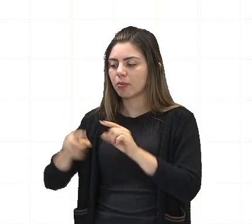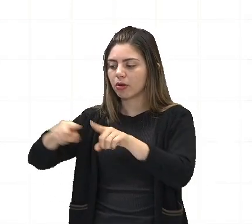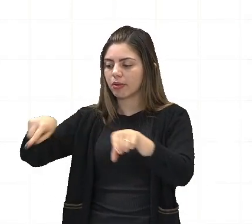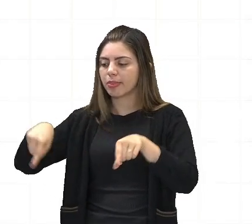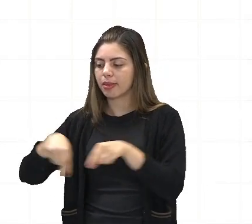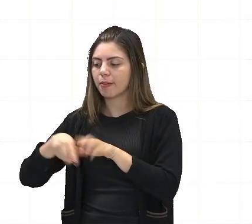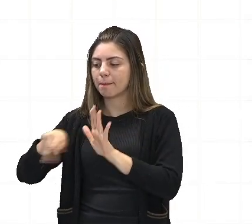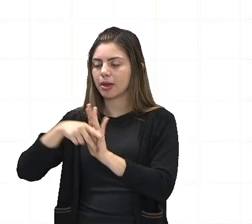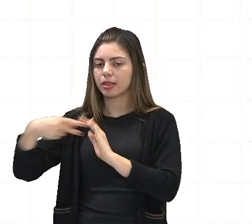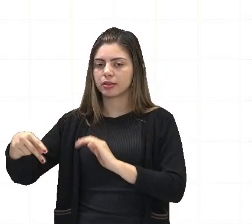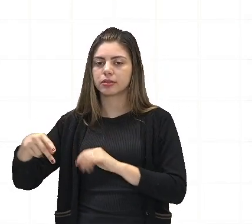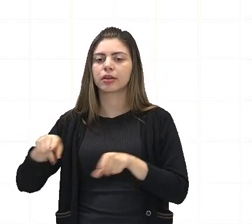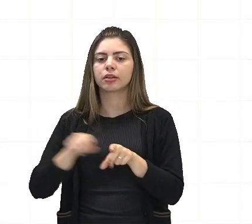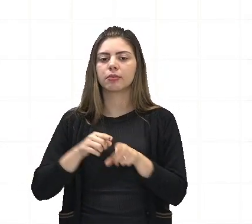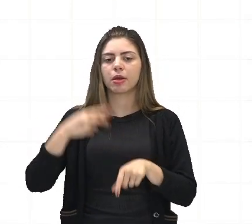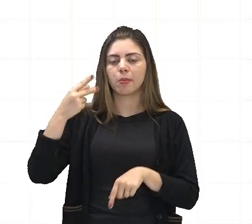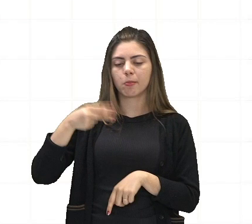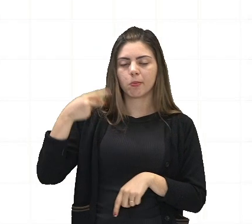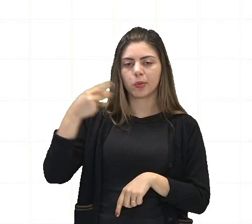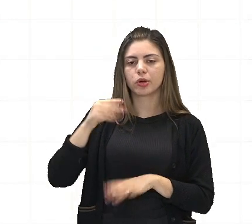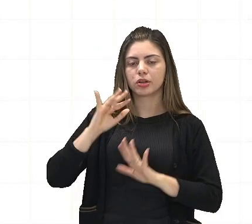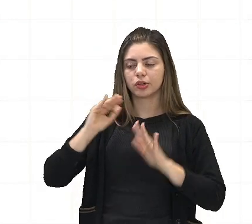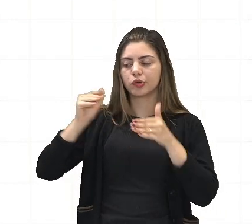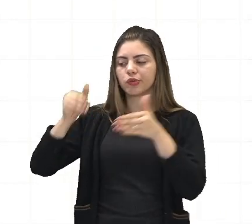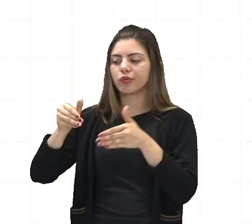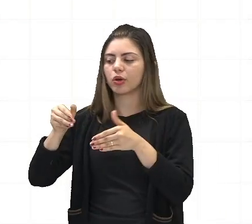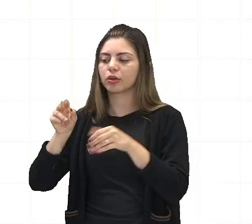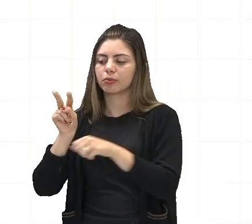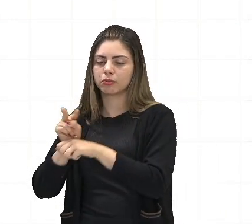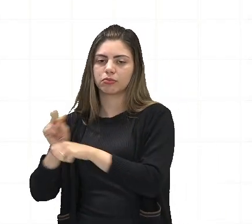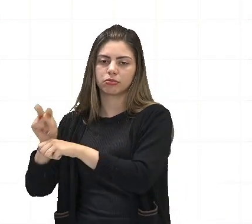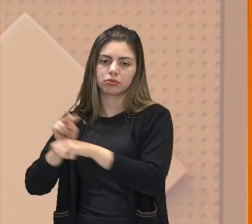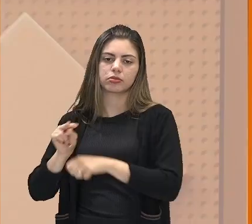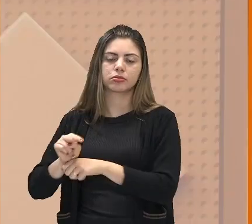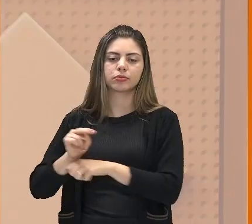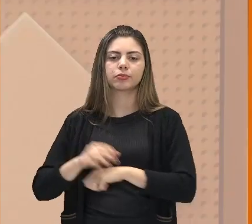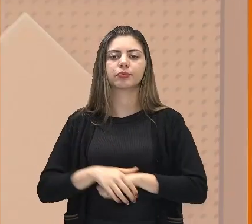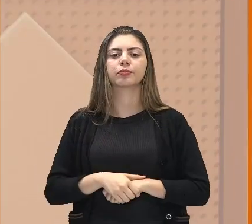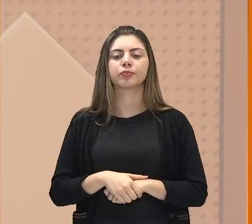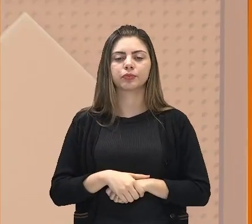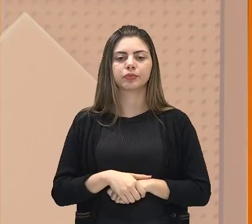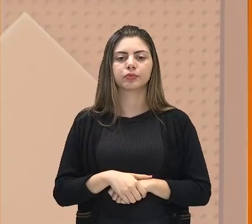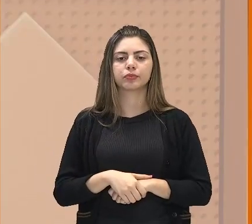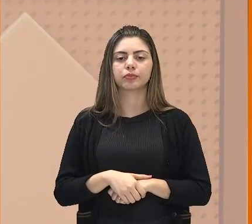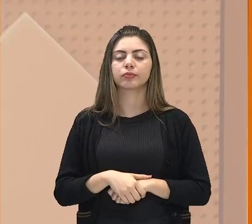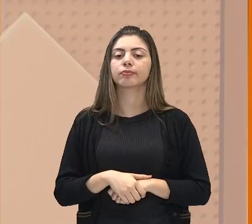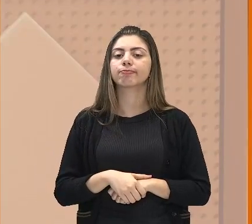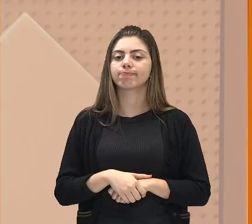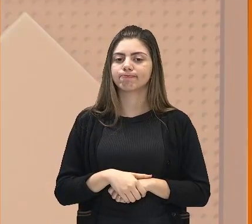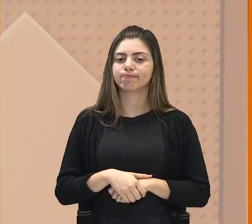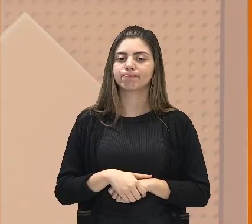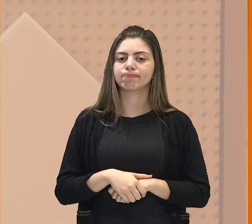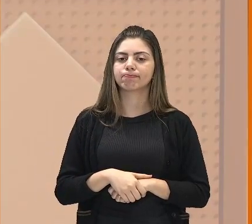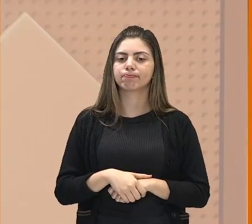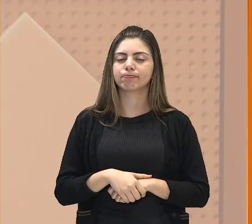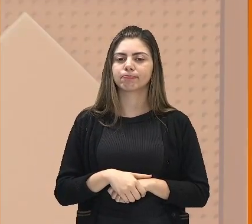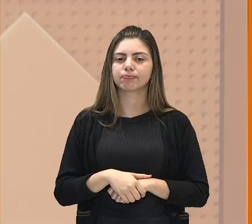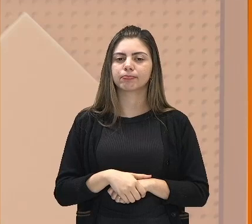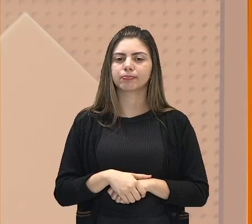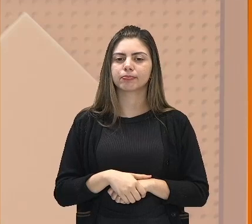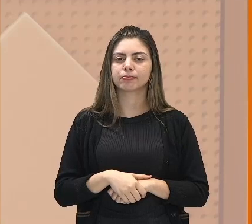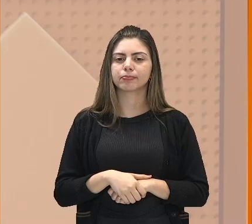políticas específicas e eficazes para protegê-los. Então, dentro do contexto,